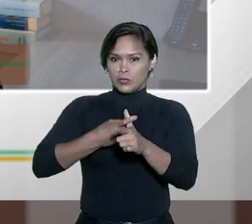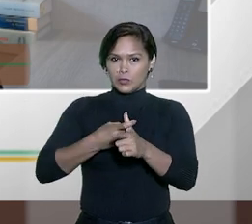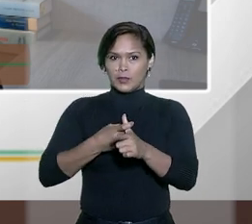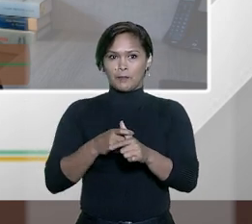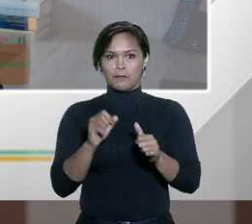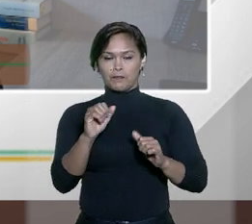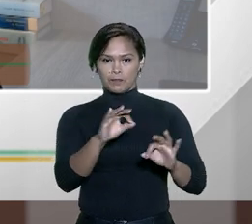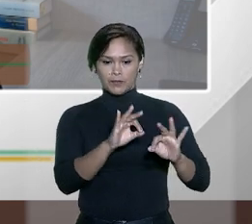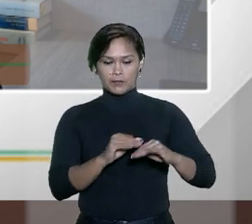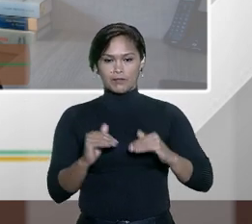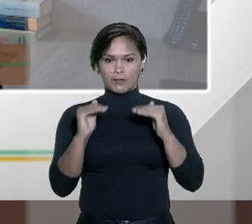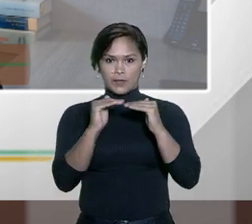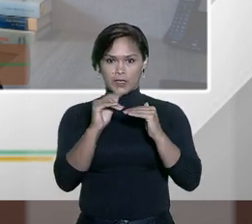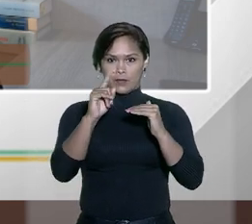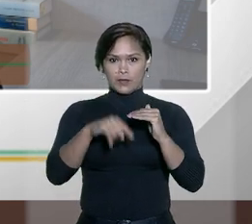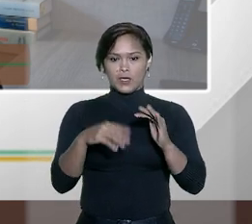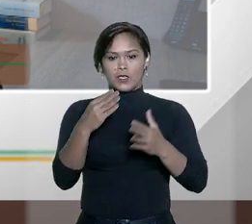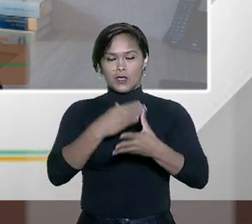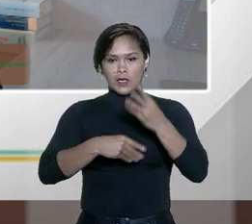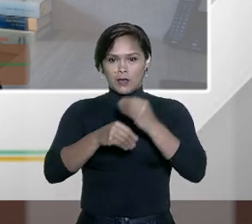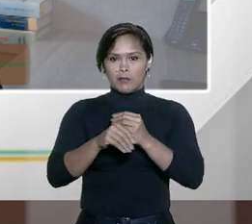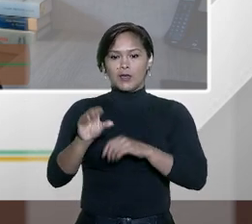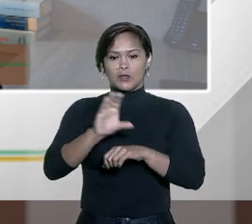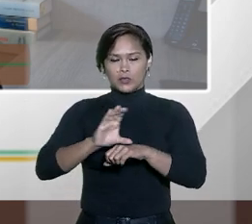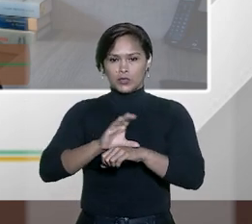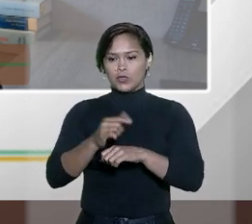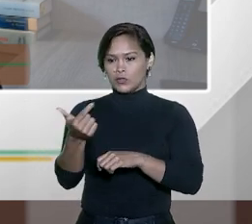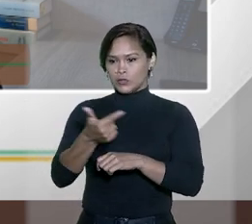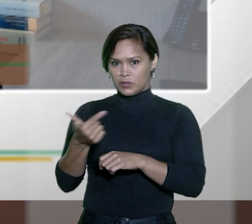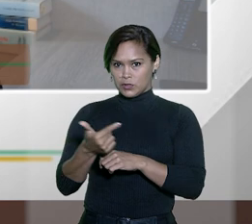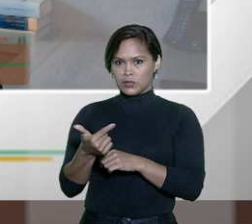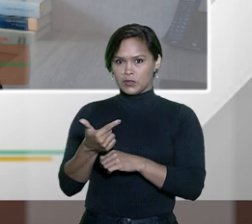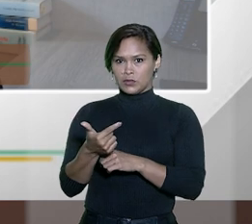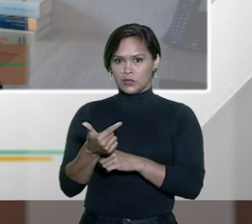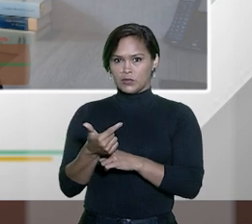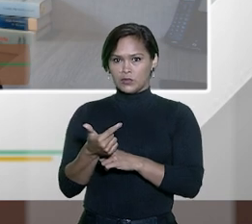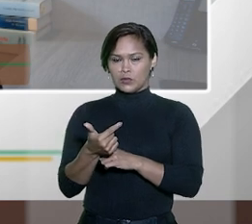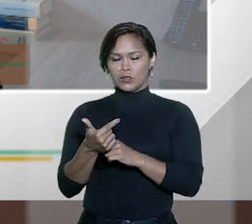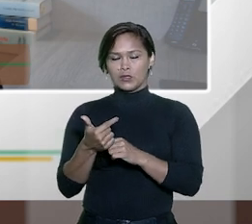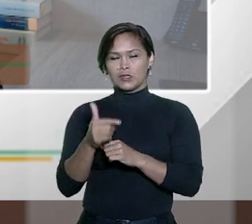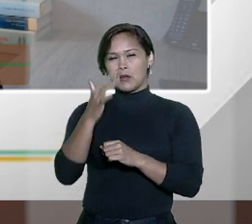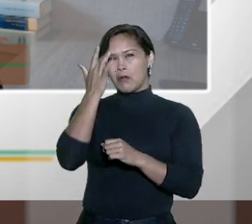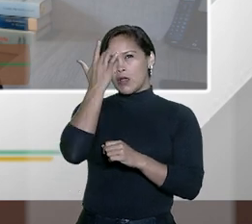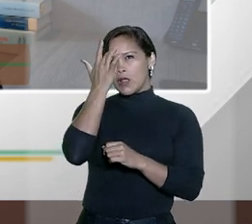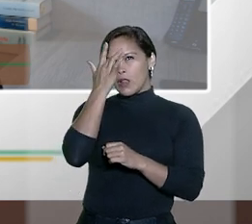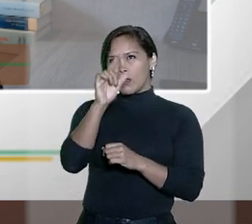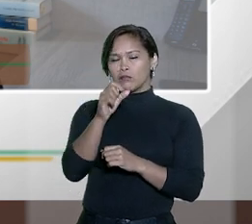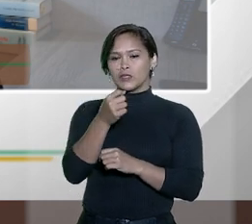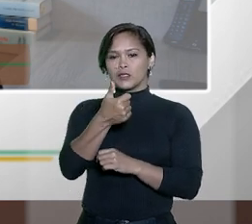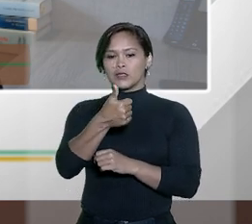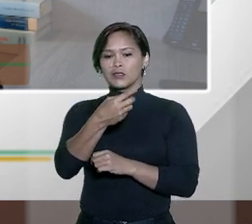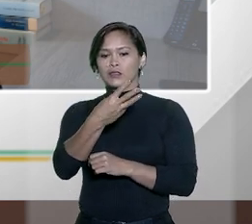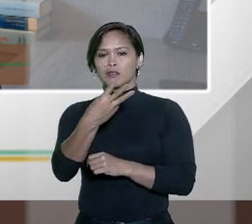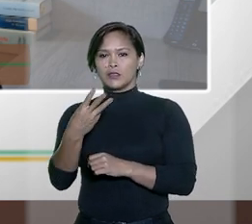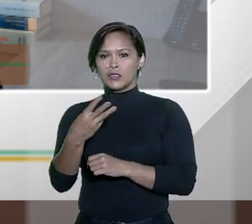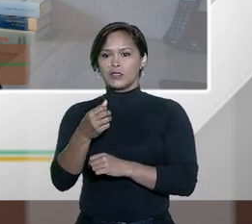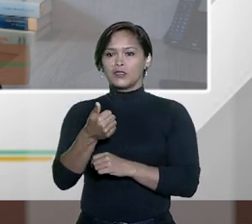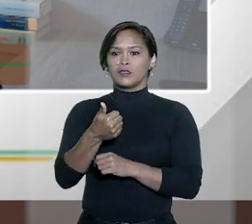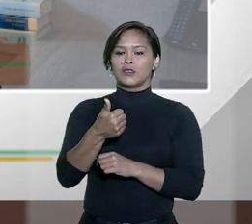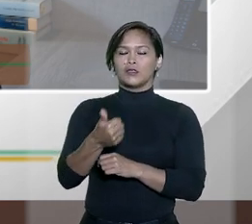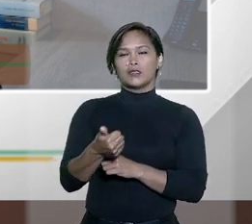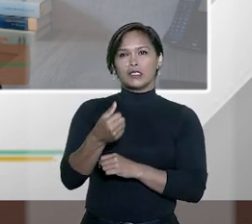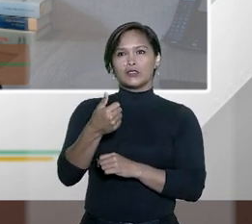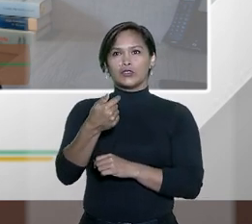se estabeleceu, através da emenda constitucional, dessas duas emendas constitucionais, se eu não me engano é a 113 que traz essa previsão, não,